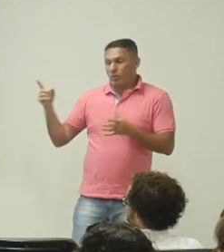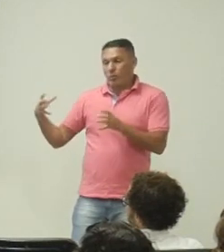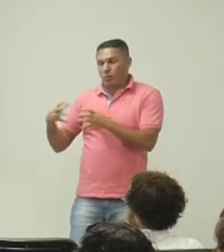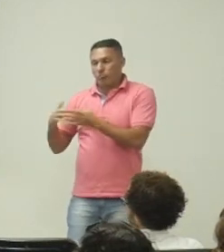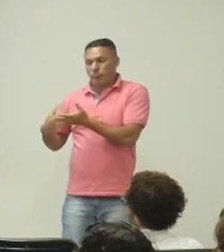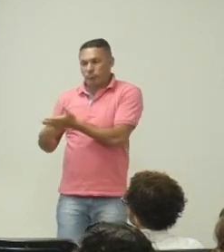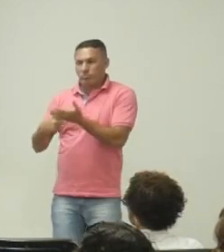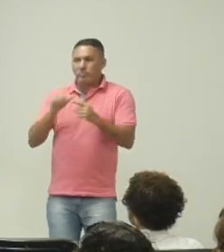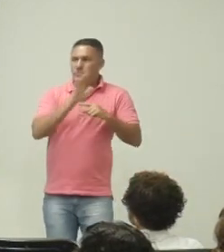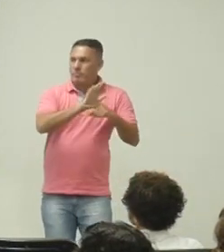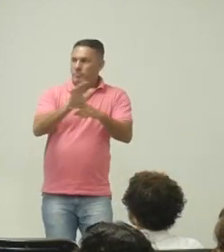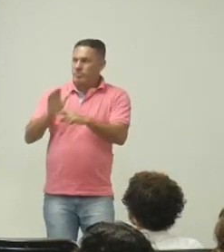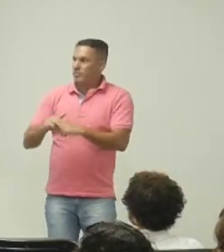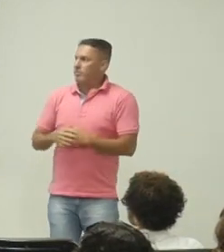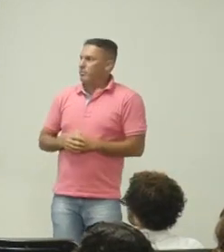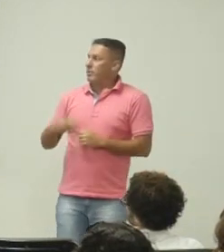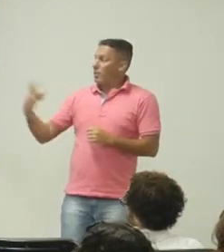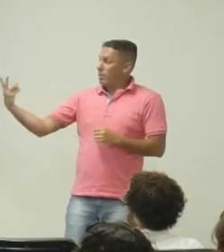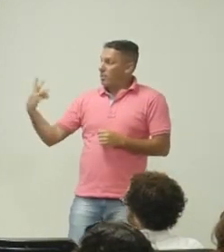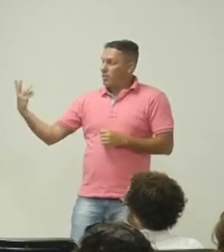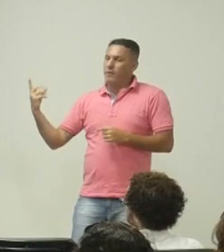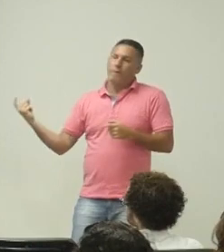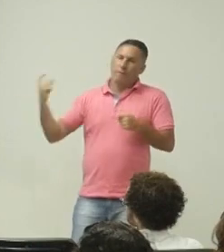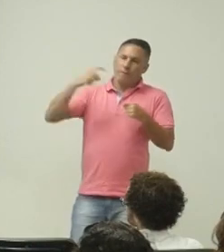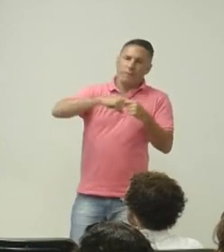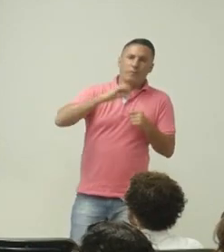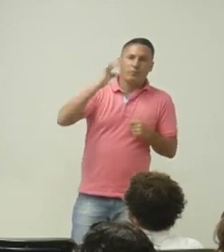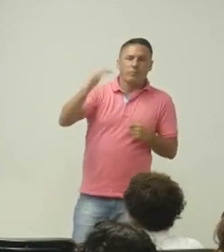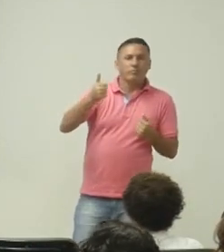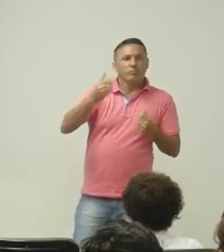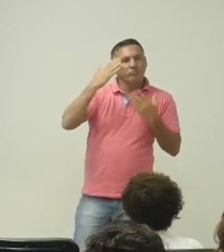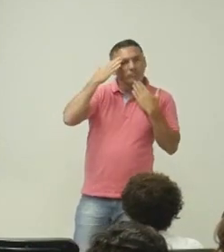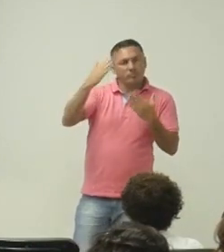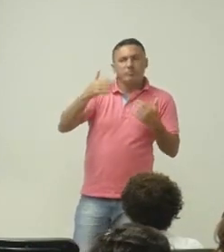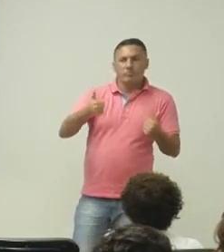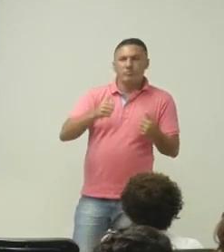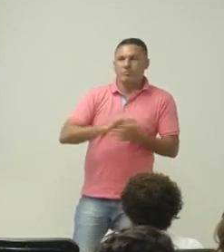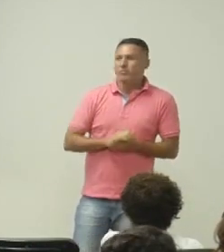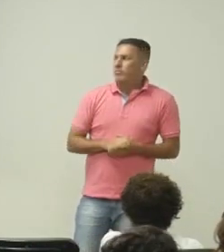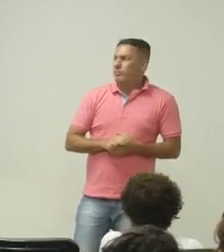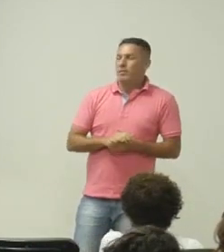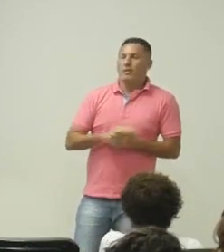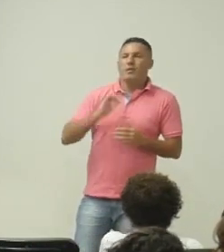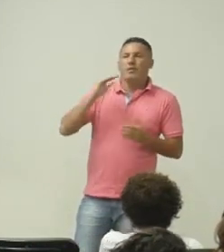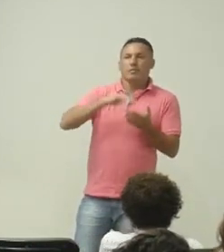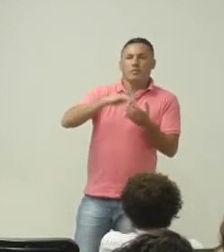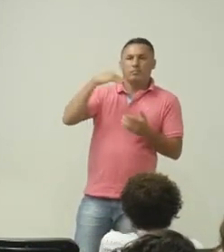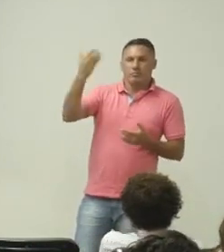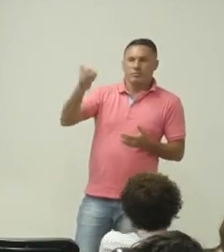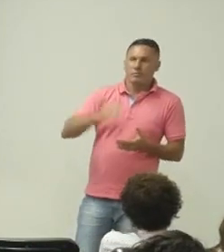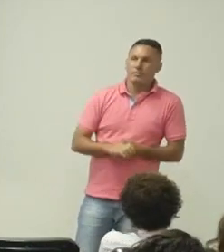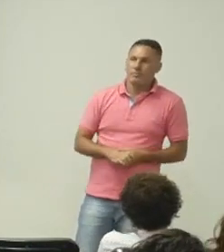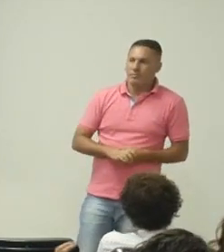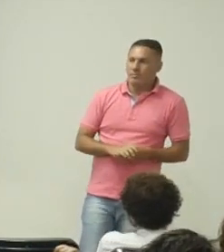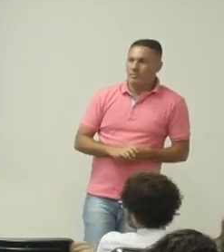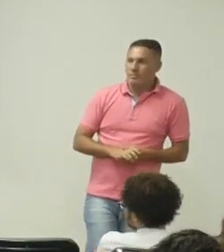né? Junto com a gente. Isso daí. Então, pessoal, obrigada e até a próxima.